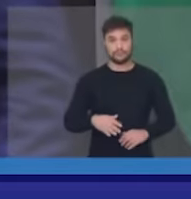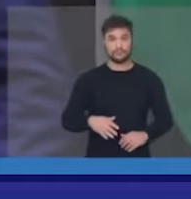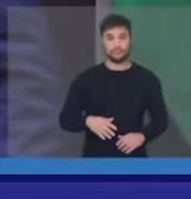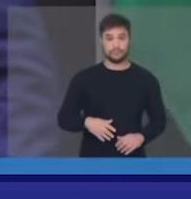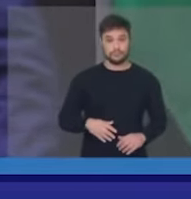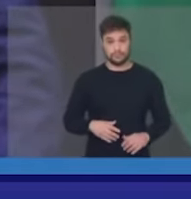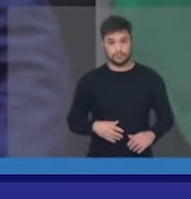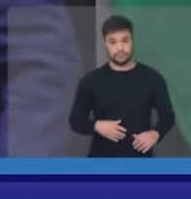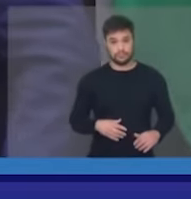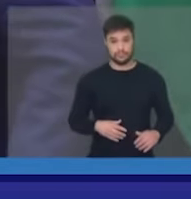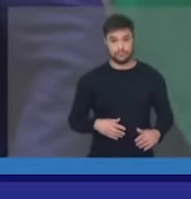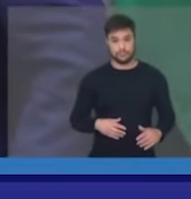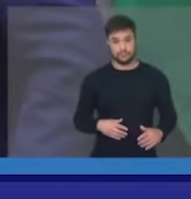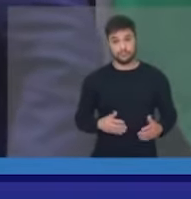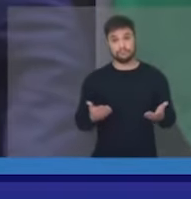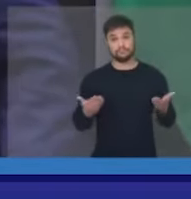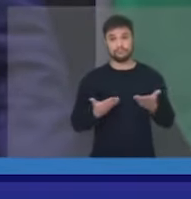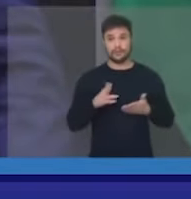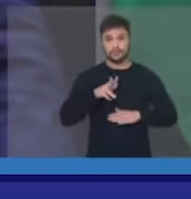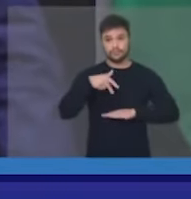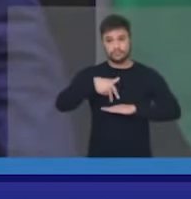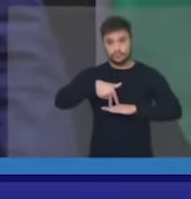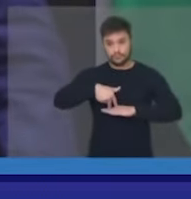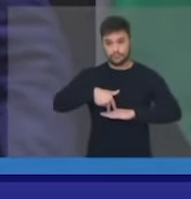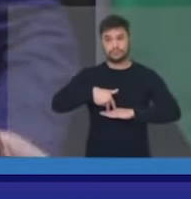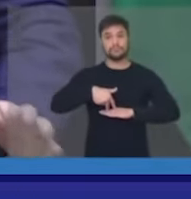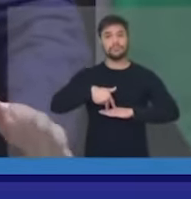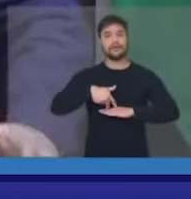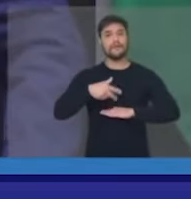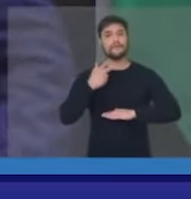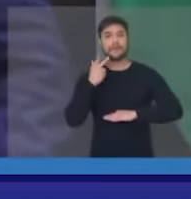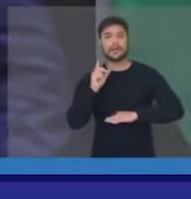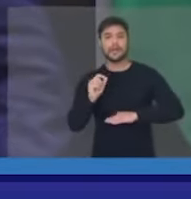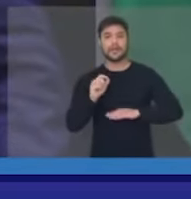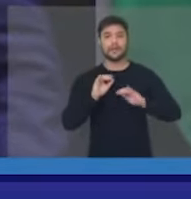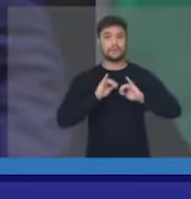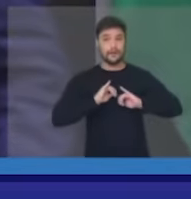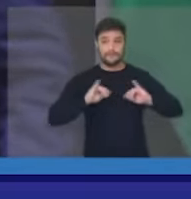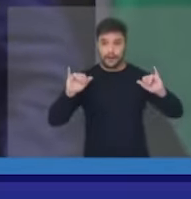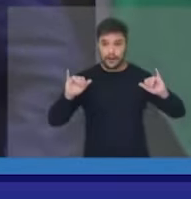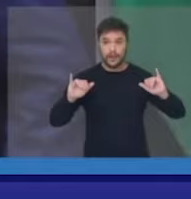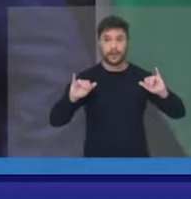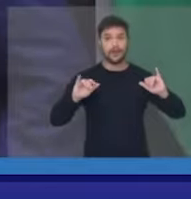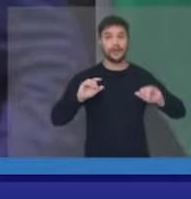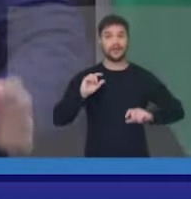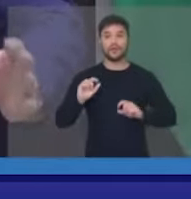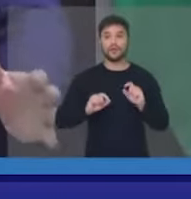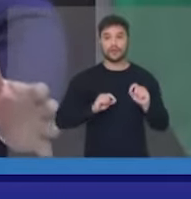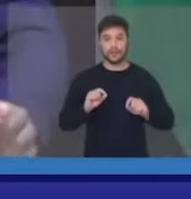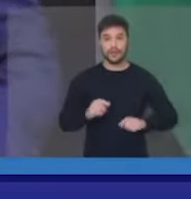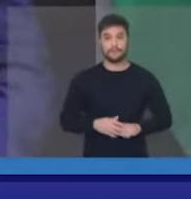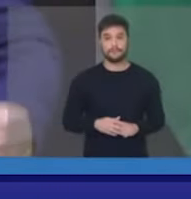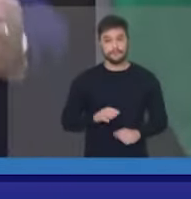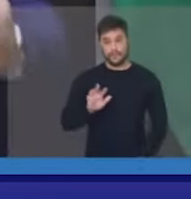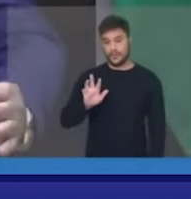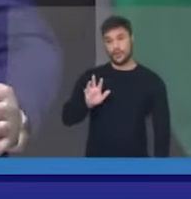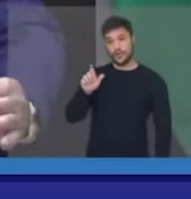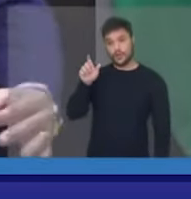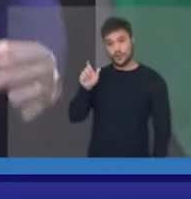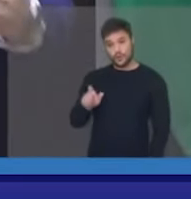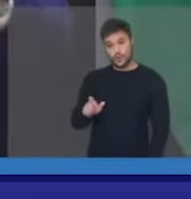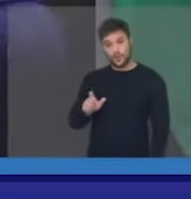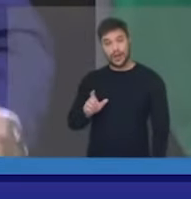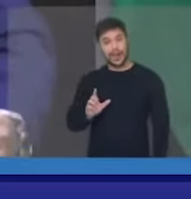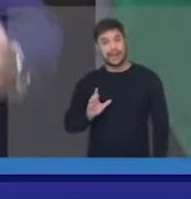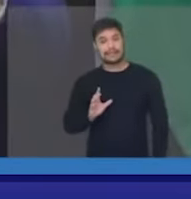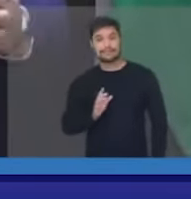nessa Tribuna hoje para dizer General crisos que o Lula salvou